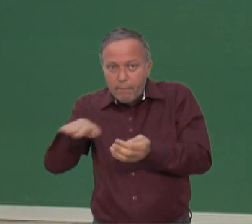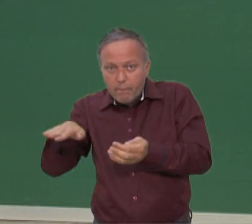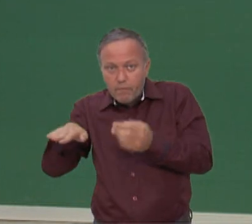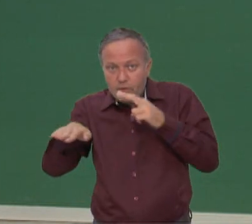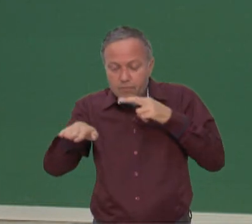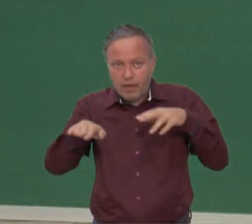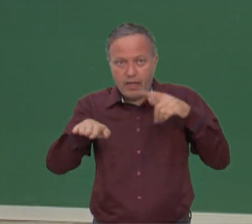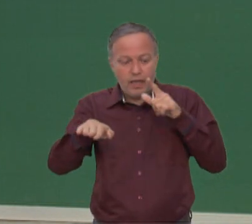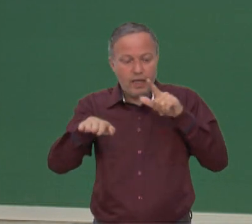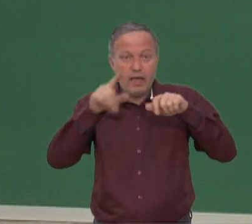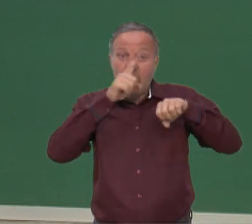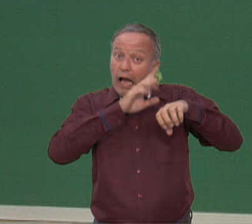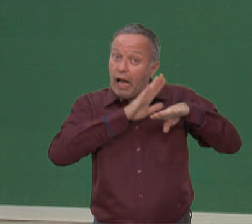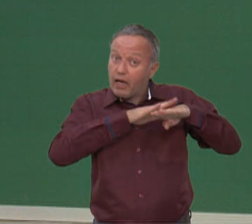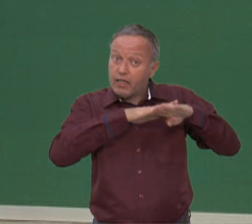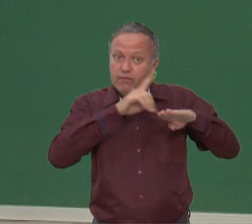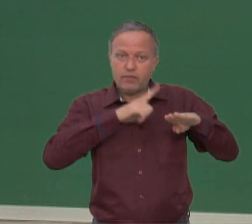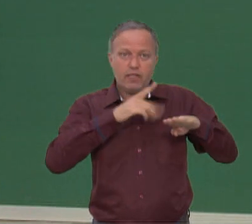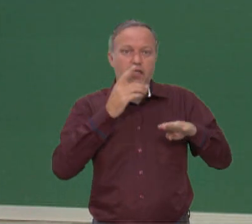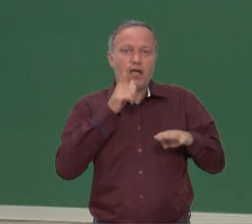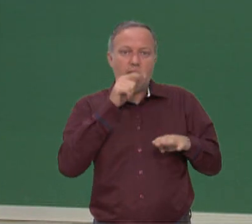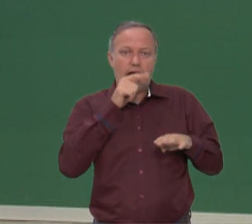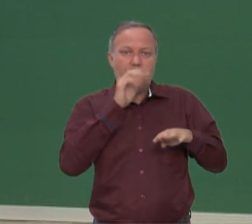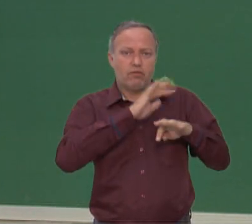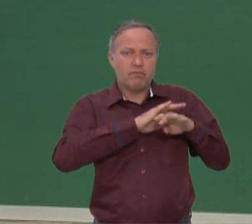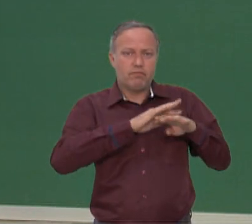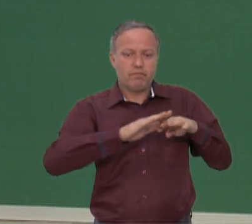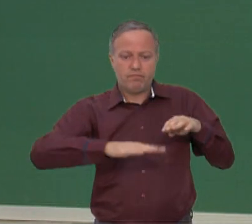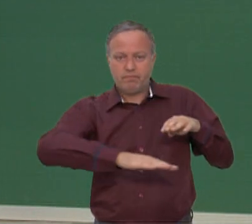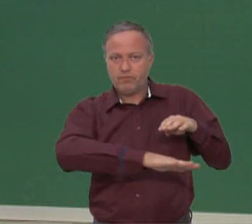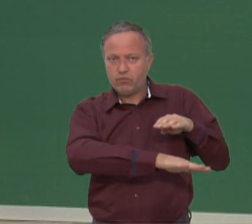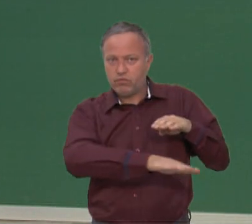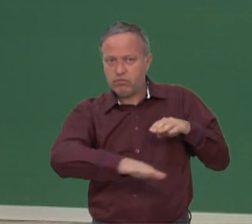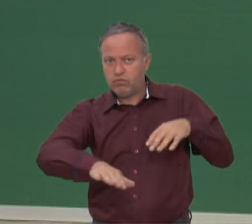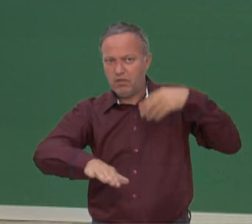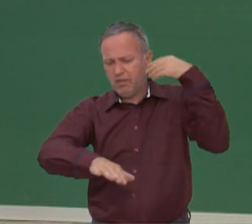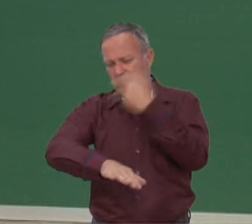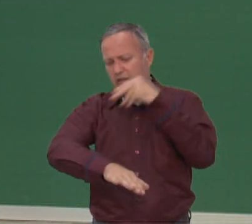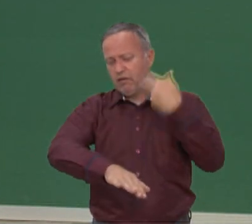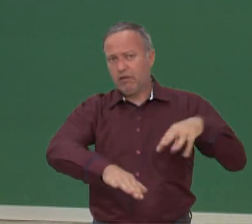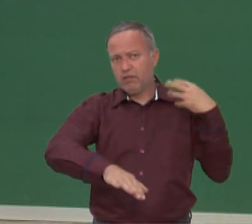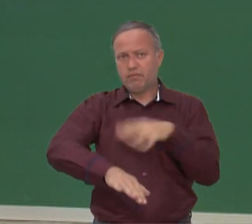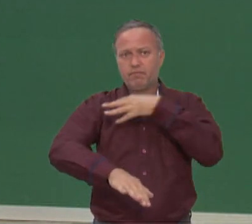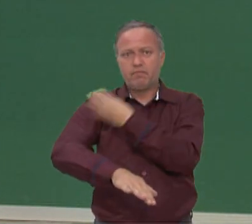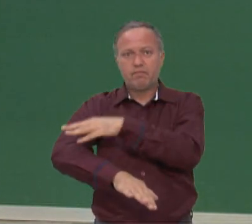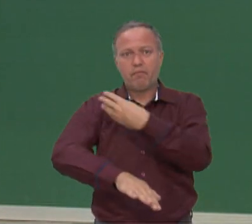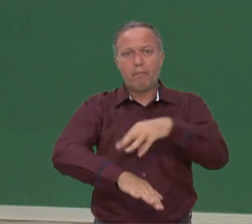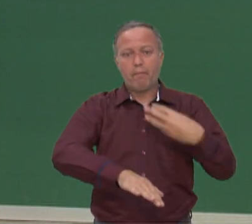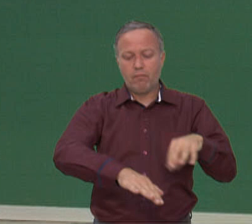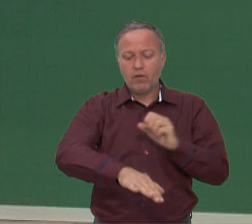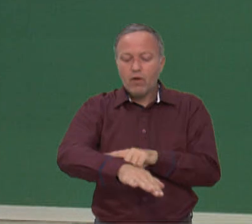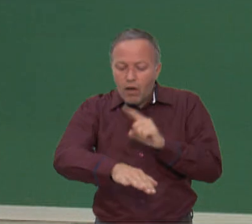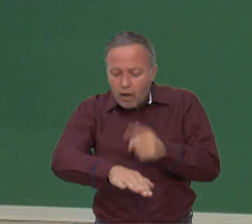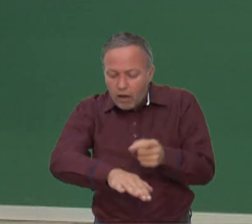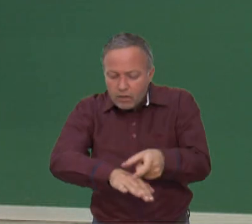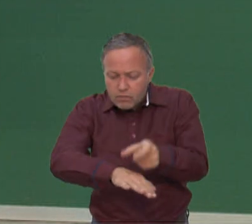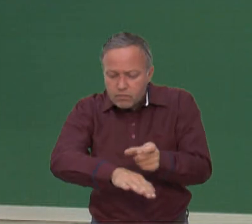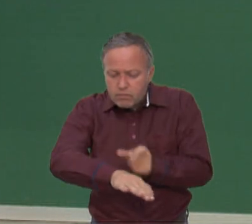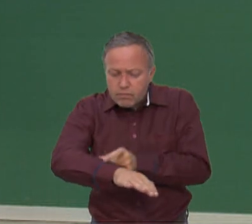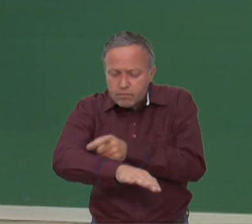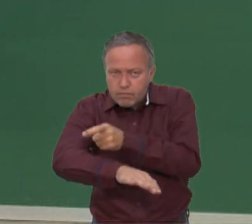de água você consegue perceber que vai quicando sobre o fogão a lenha até que desapareça gradativamente. Então aí você tem essa